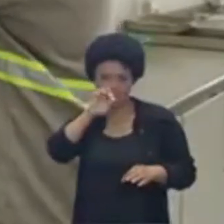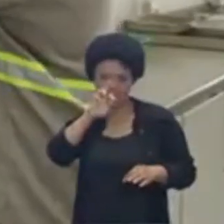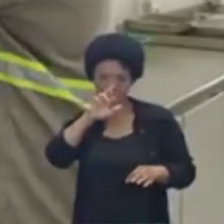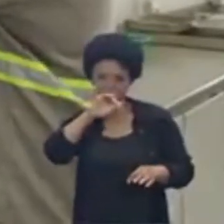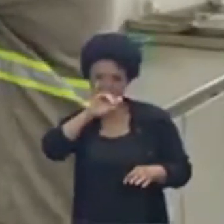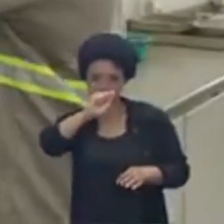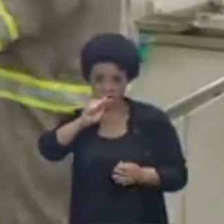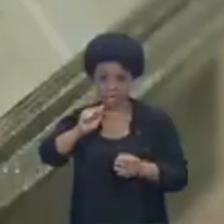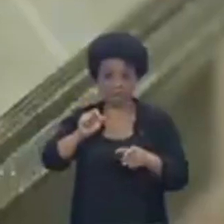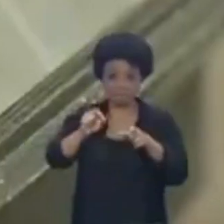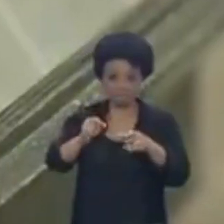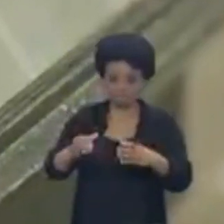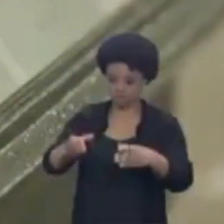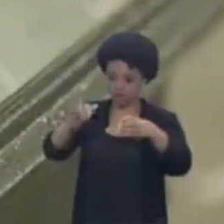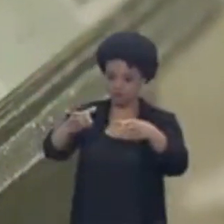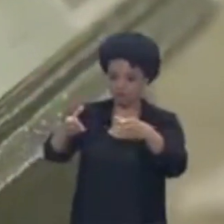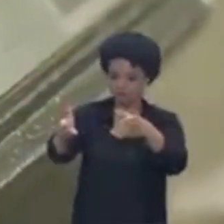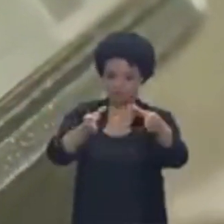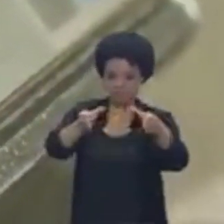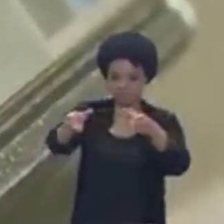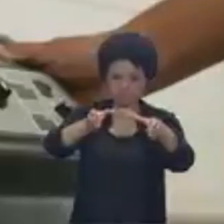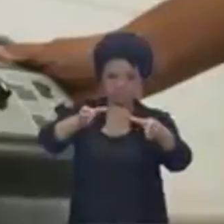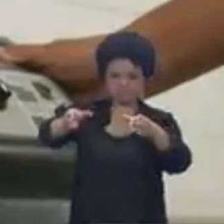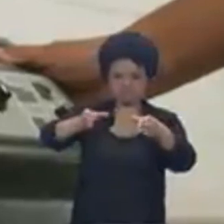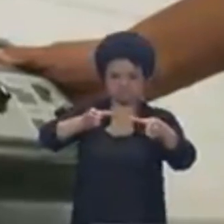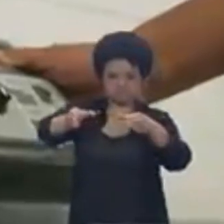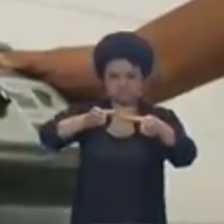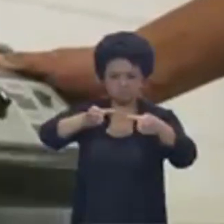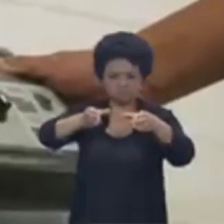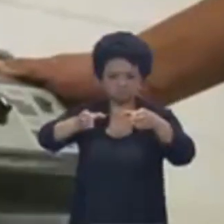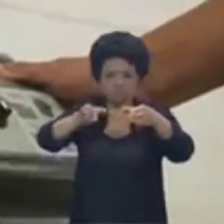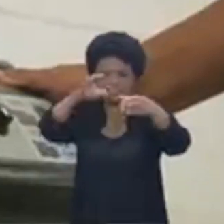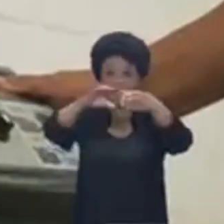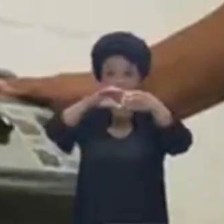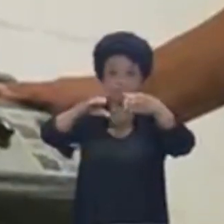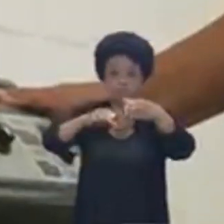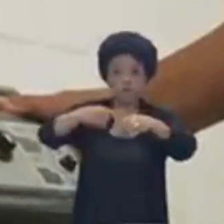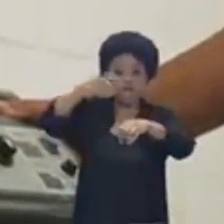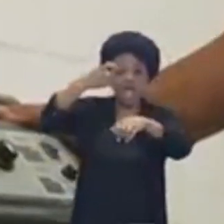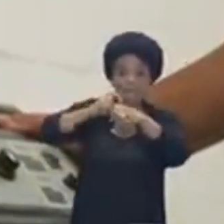vibrador faz o trabalho. Isso faz parte do estudo de traço.